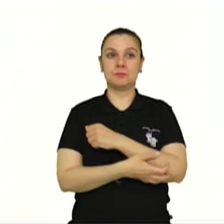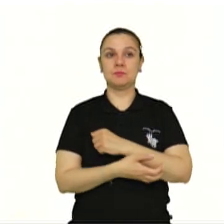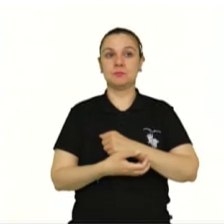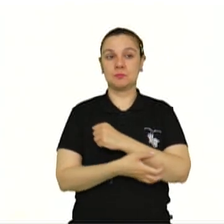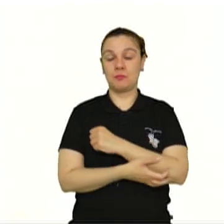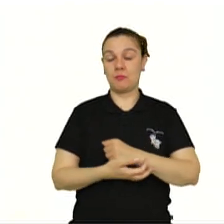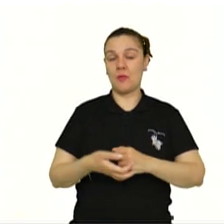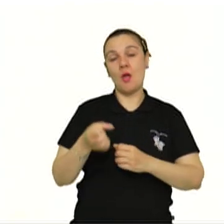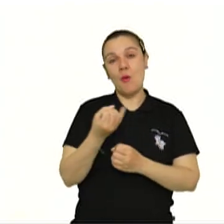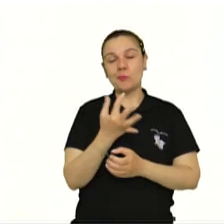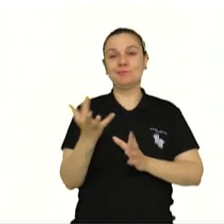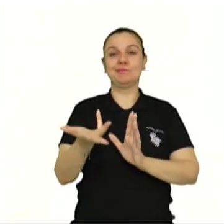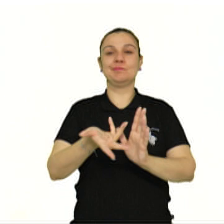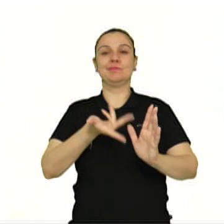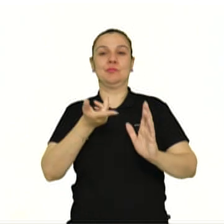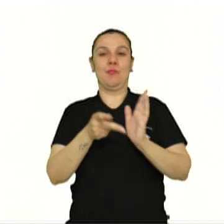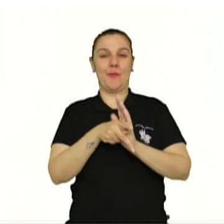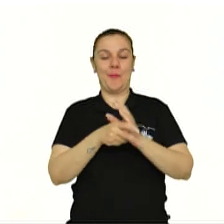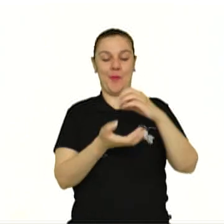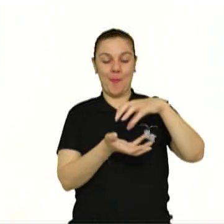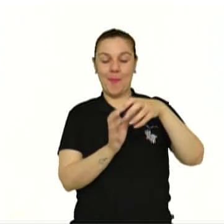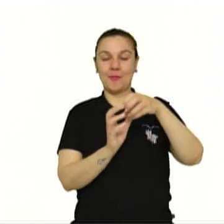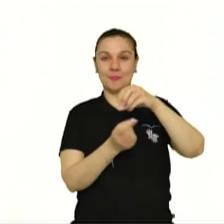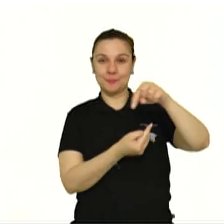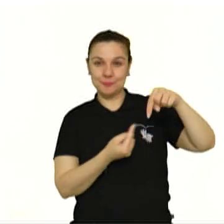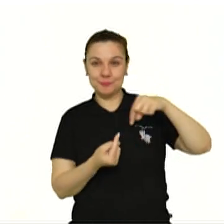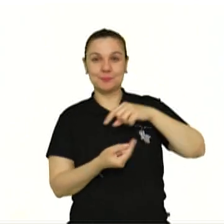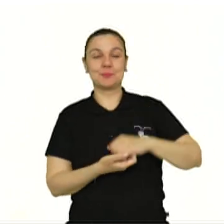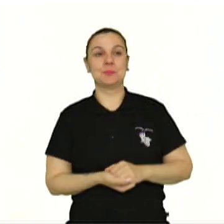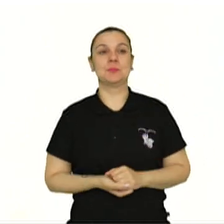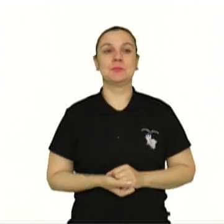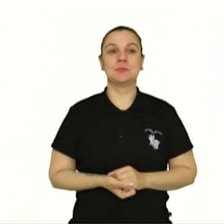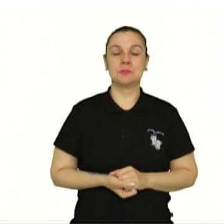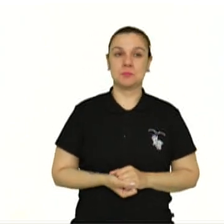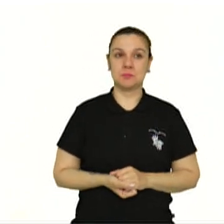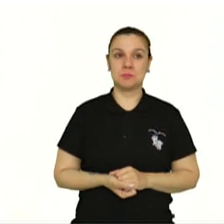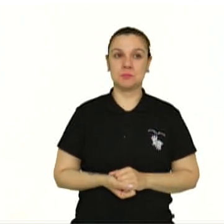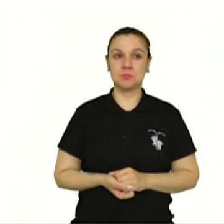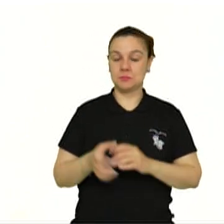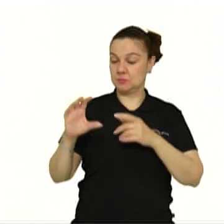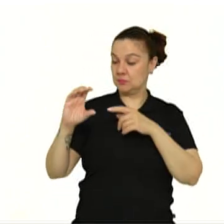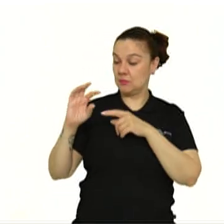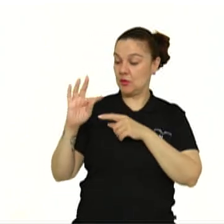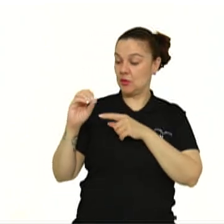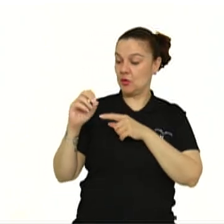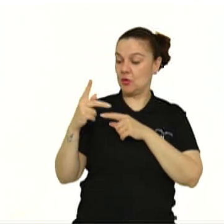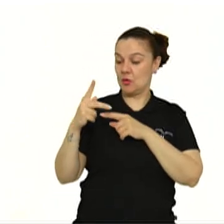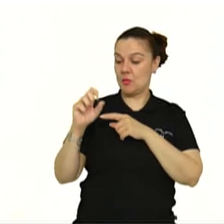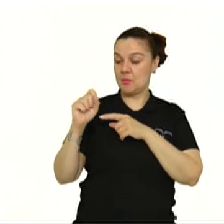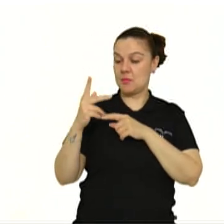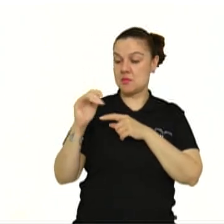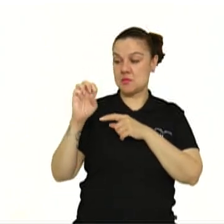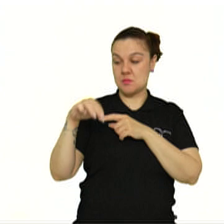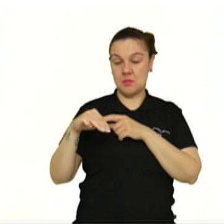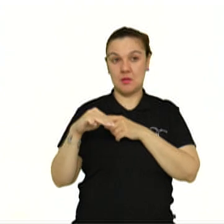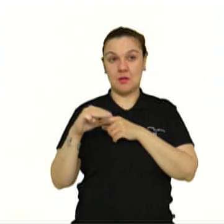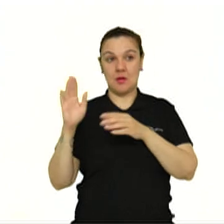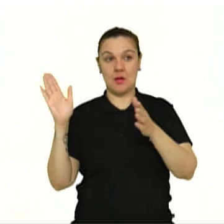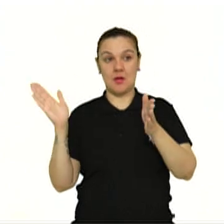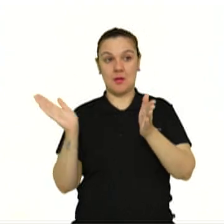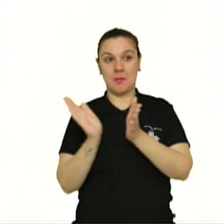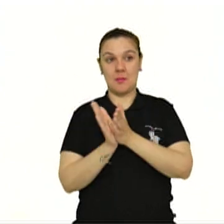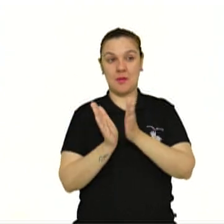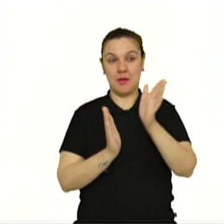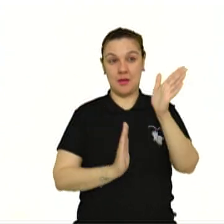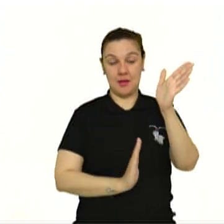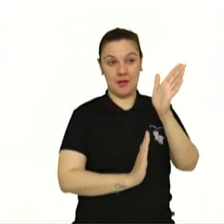Alguns efeitos, tá? Só para deixar aqui para ficar de conhecimento para vocês. O top spin, que é bater na bola raspando as